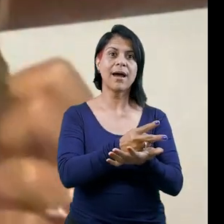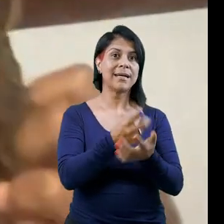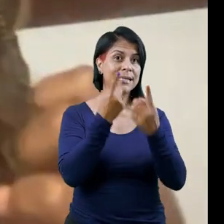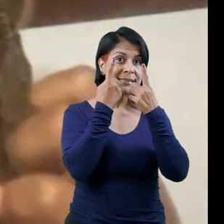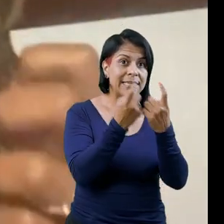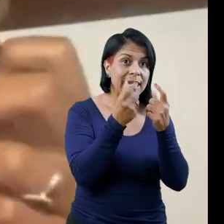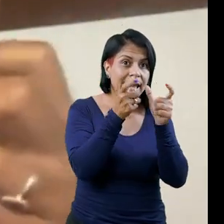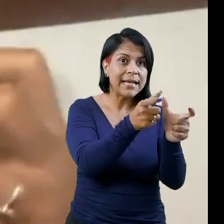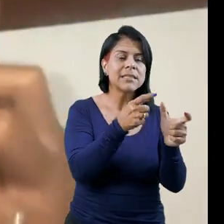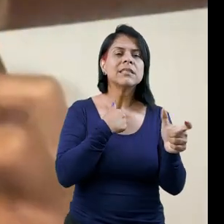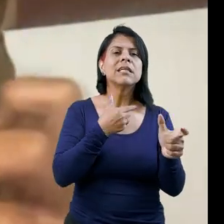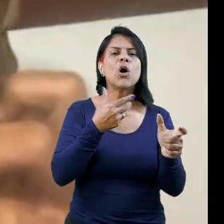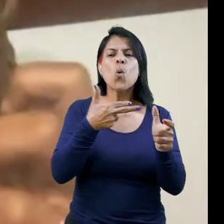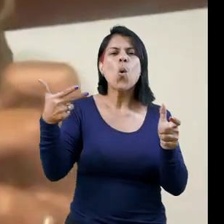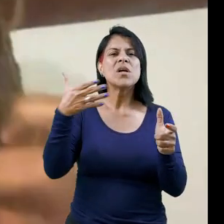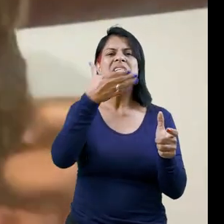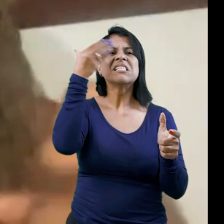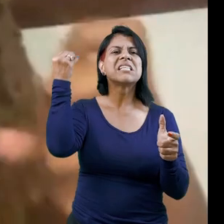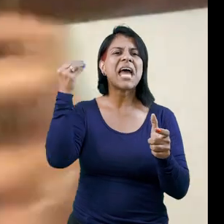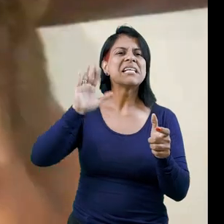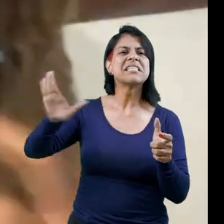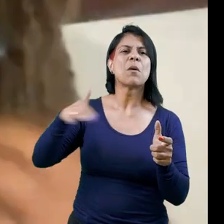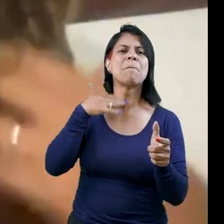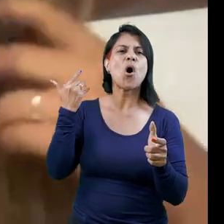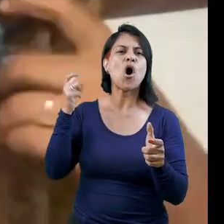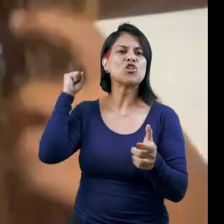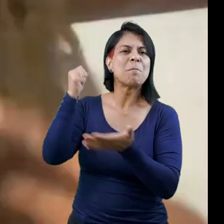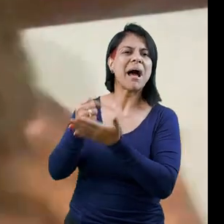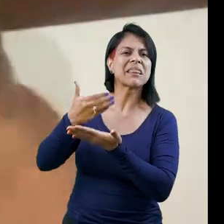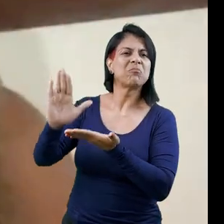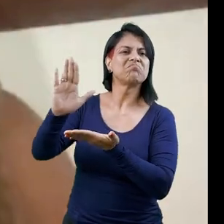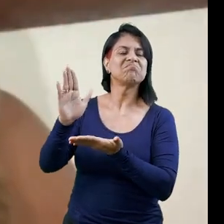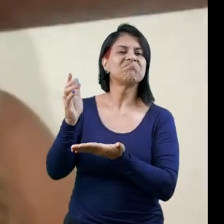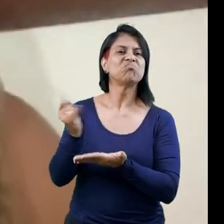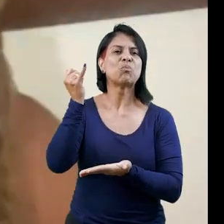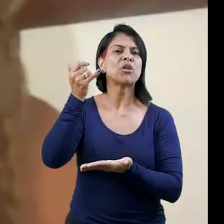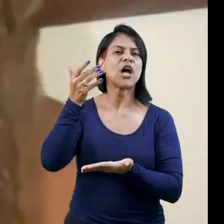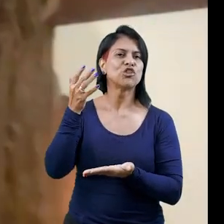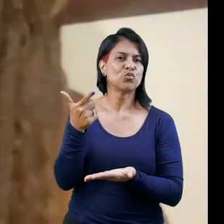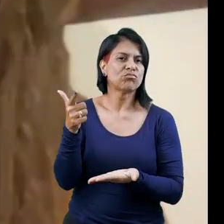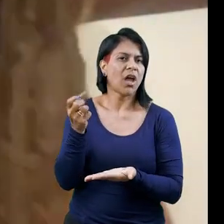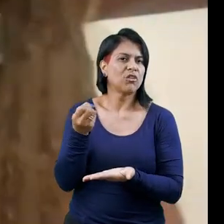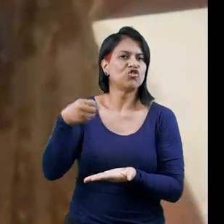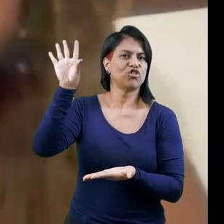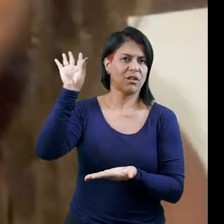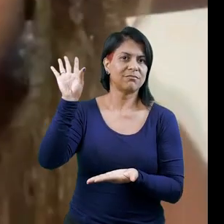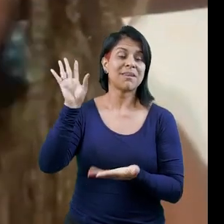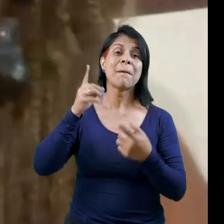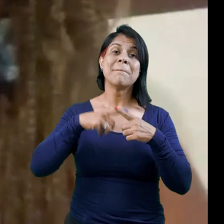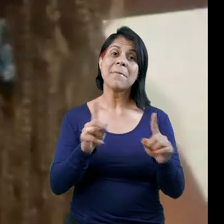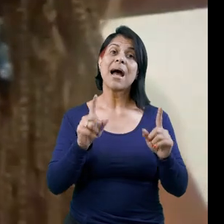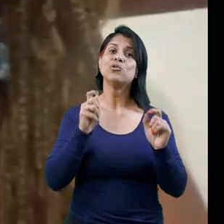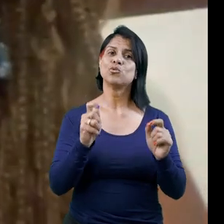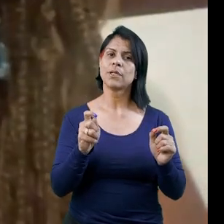e lançar num campo de esquecimento, num campo de morte, a matar tudo aquilo que para eles não faz sentido. Mas